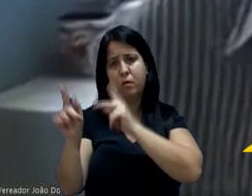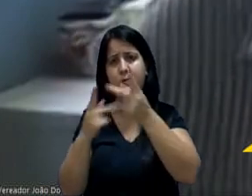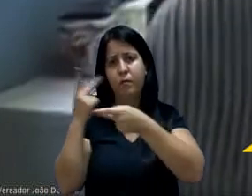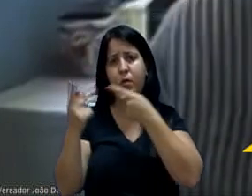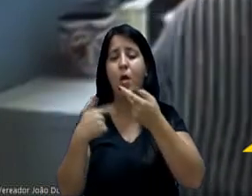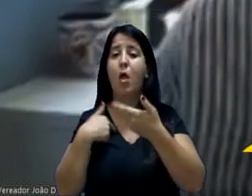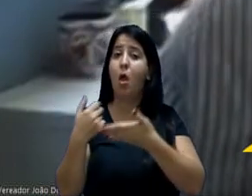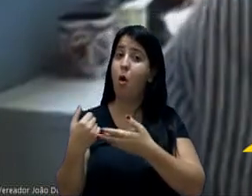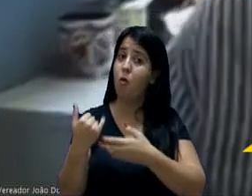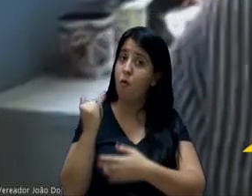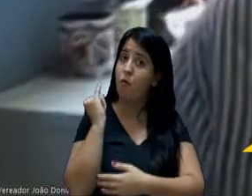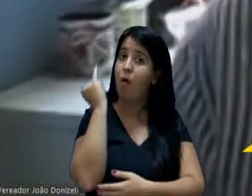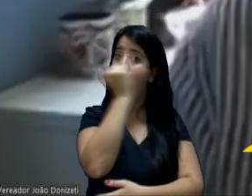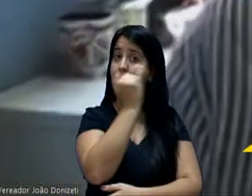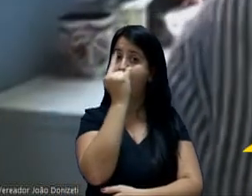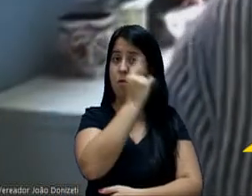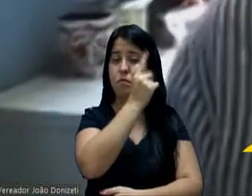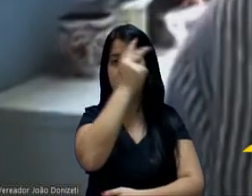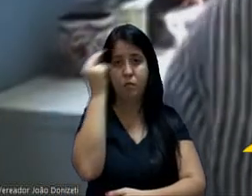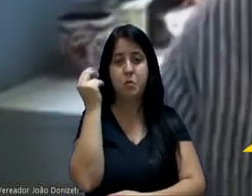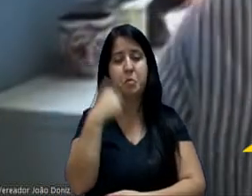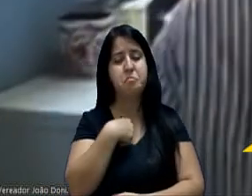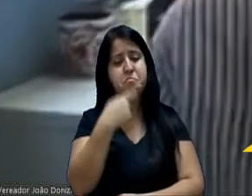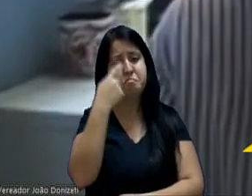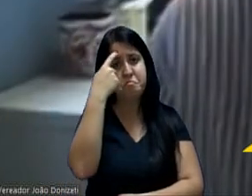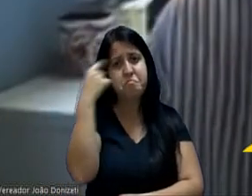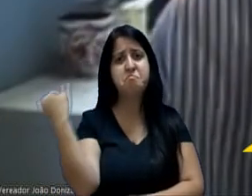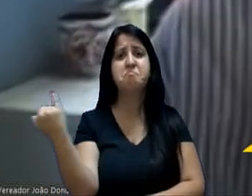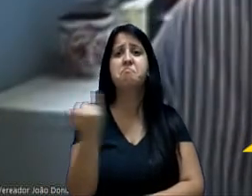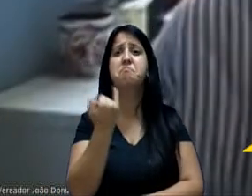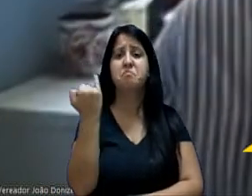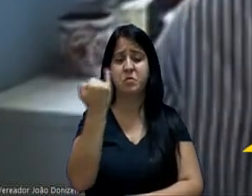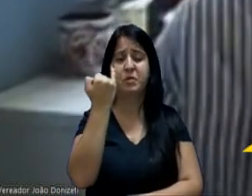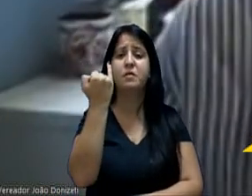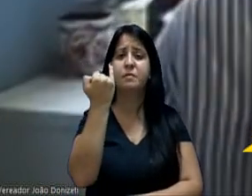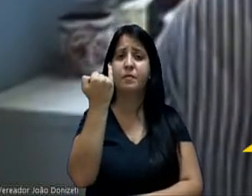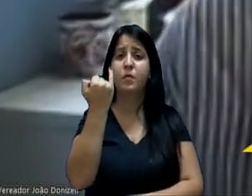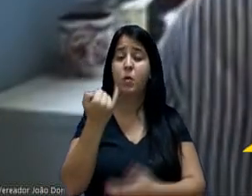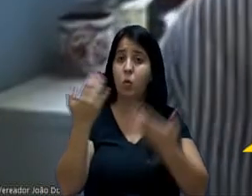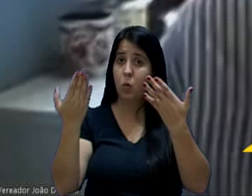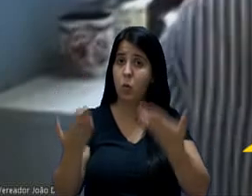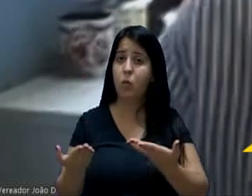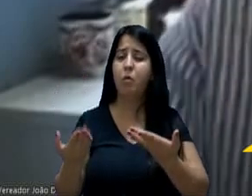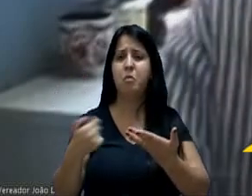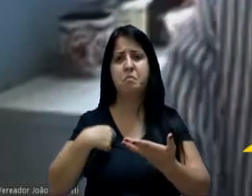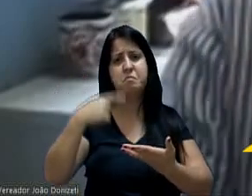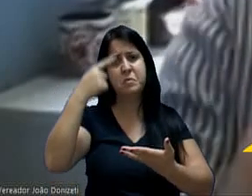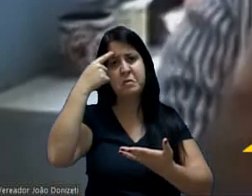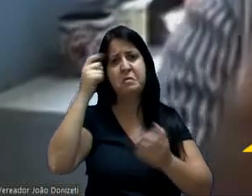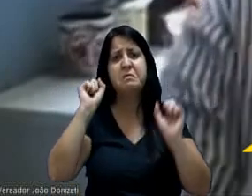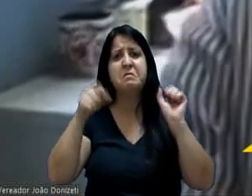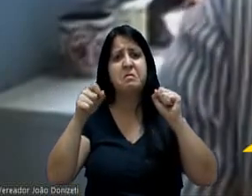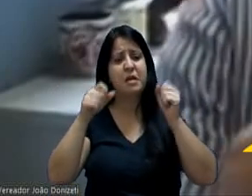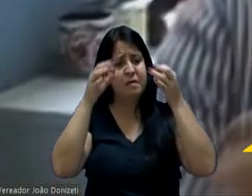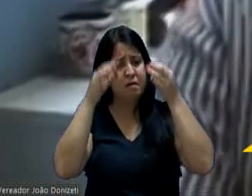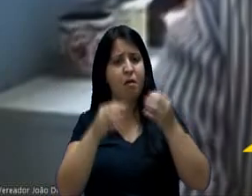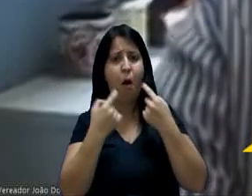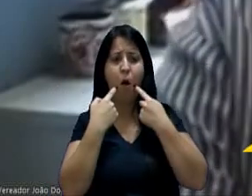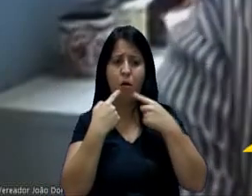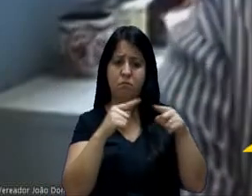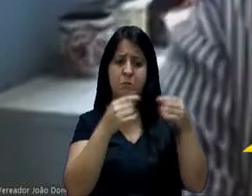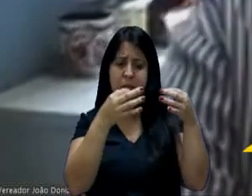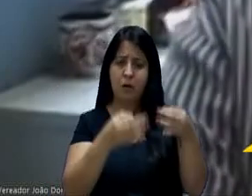para o prefeito, acho que importantíssimo, isso que eu chamo de crítica positiva